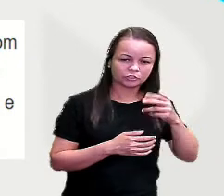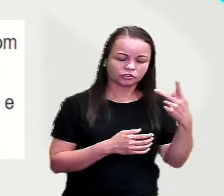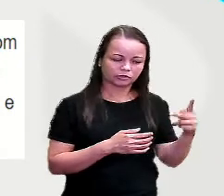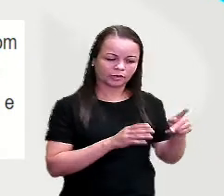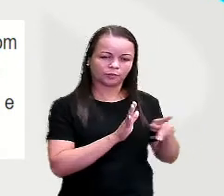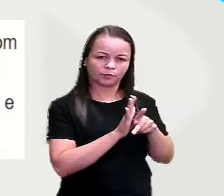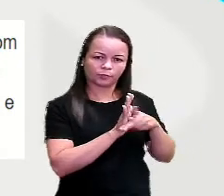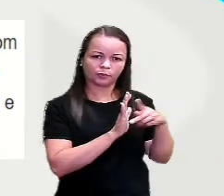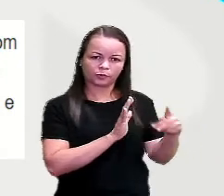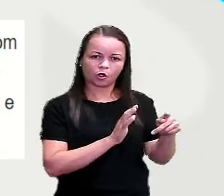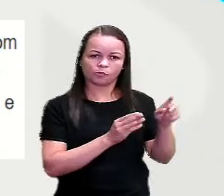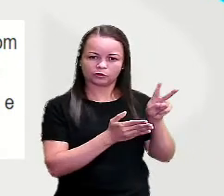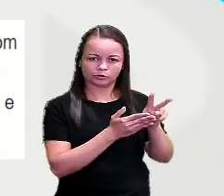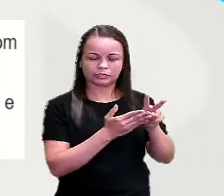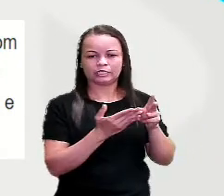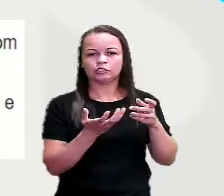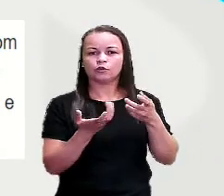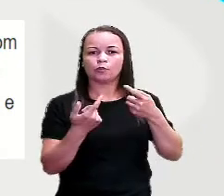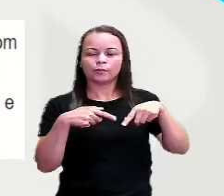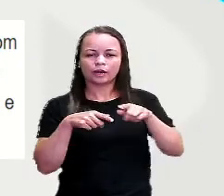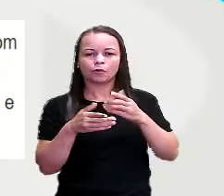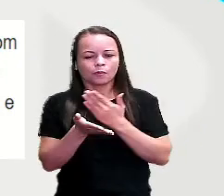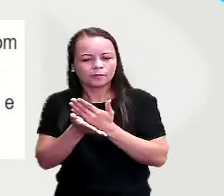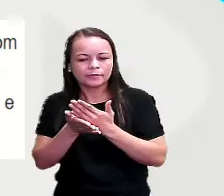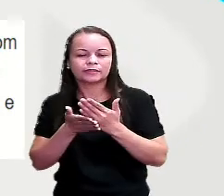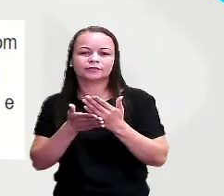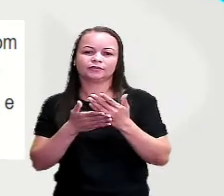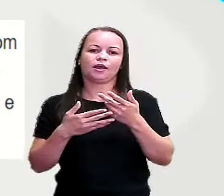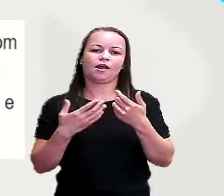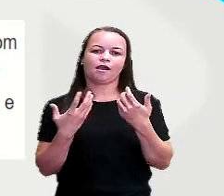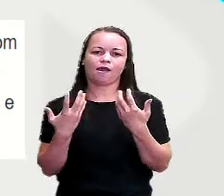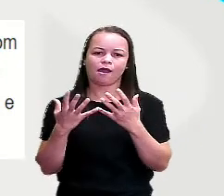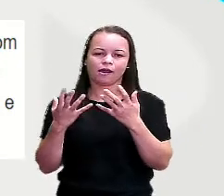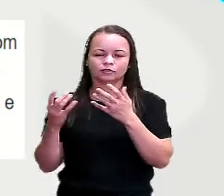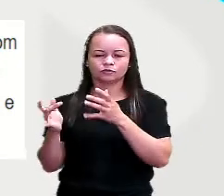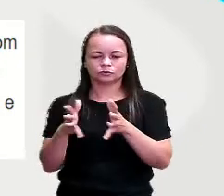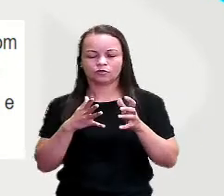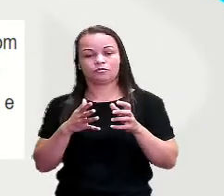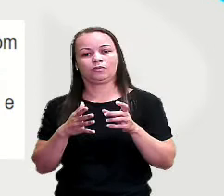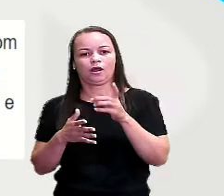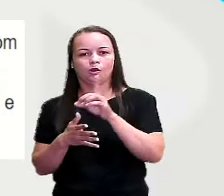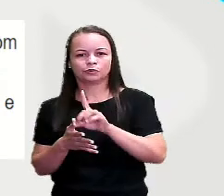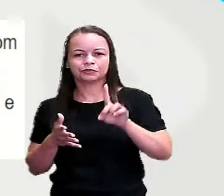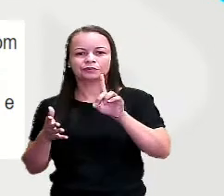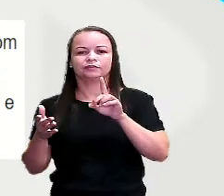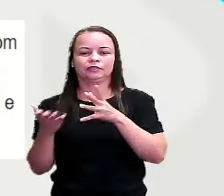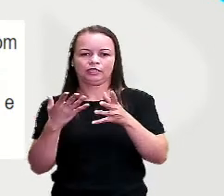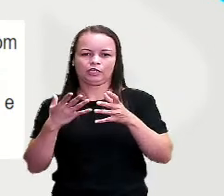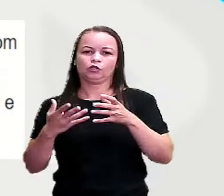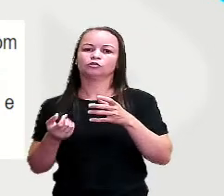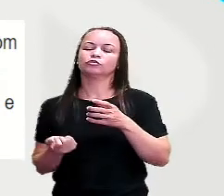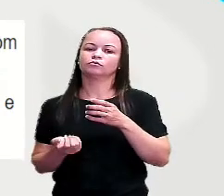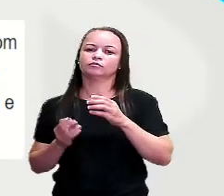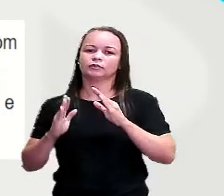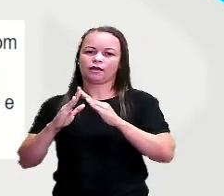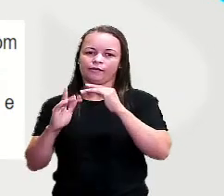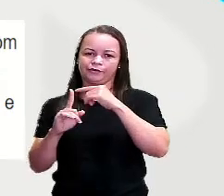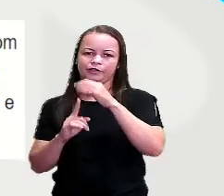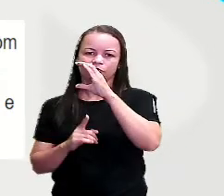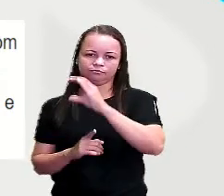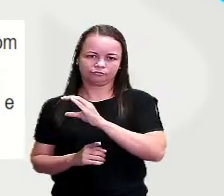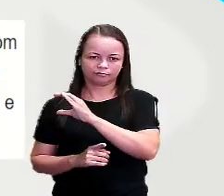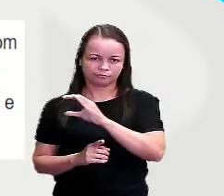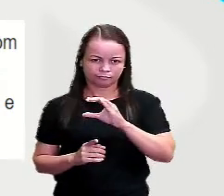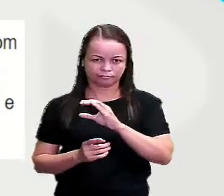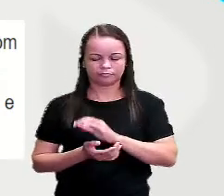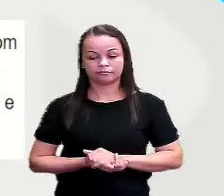Então, isso também fez com que muitos embates e muitos confrontos acontecessem, porque os índios não aceitavam, certo? Eles